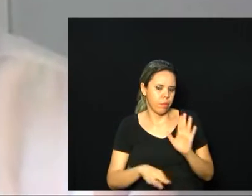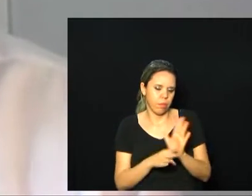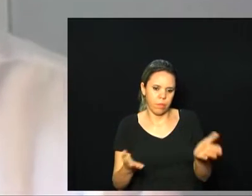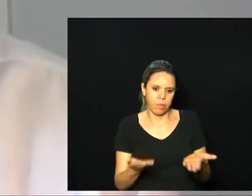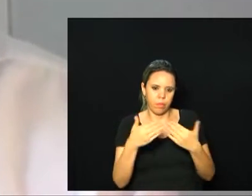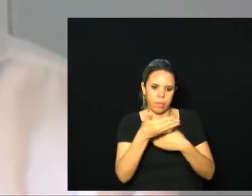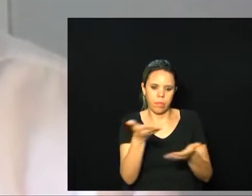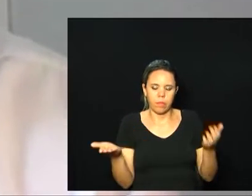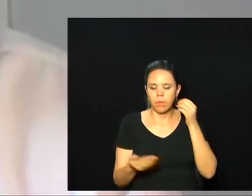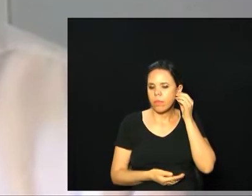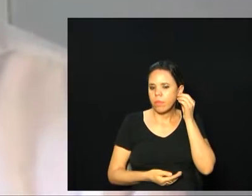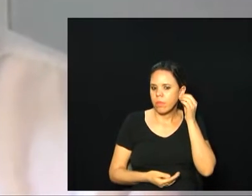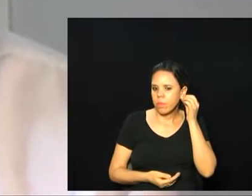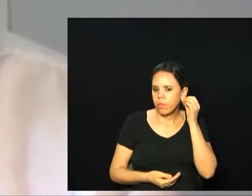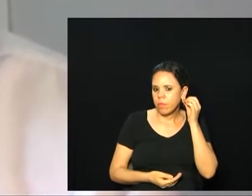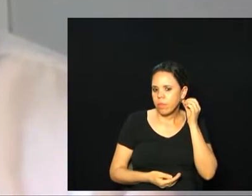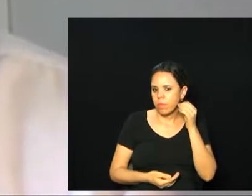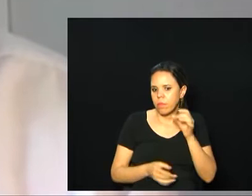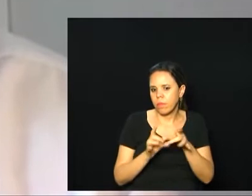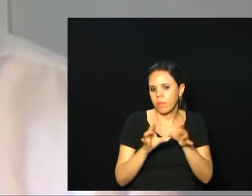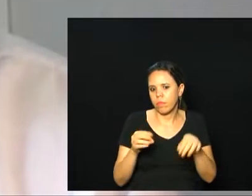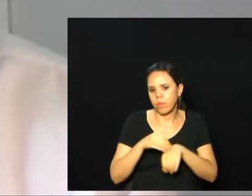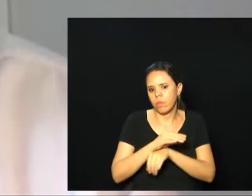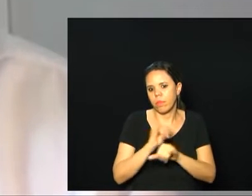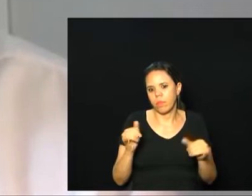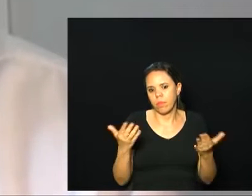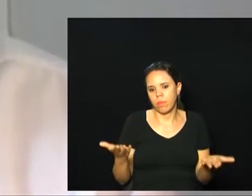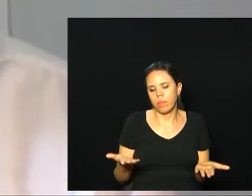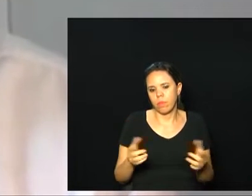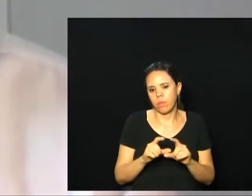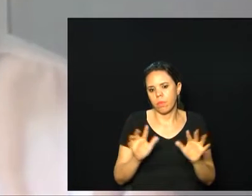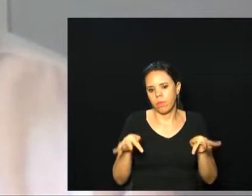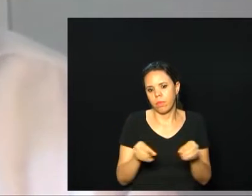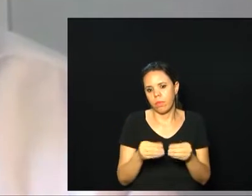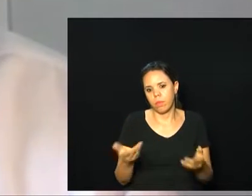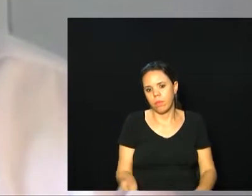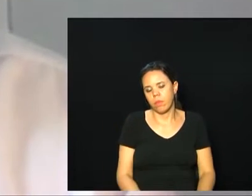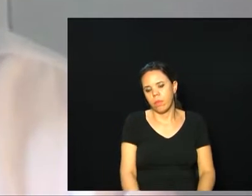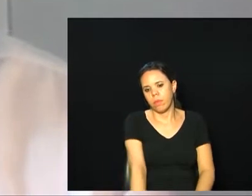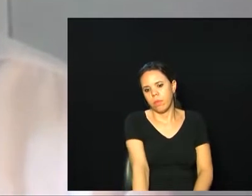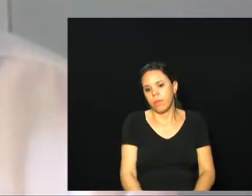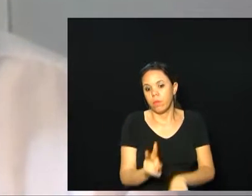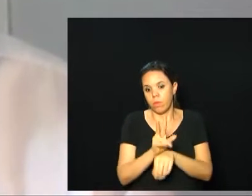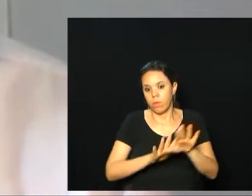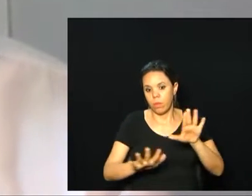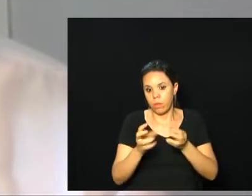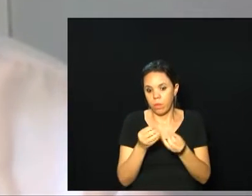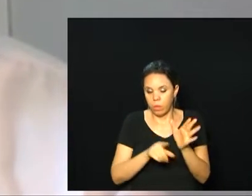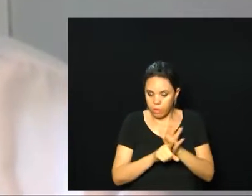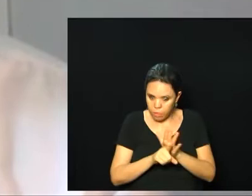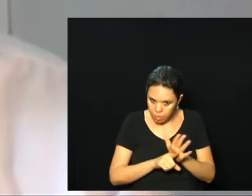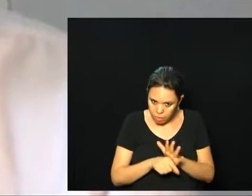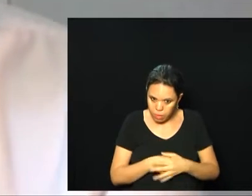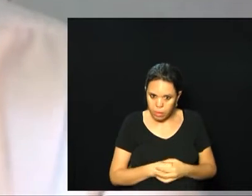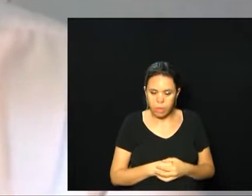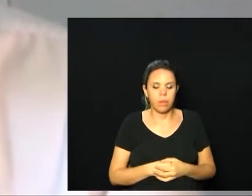mais com vocês aí e se é para deixar alguma coisa como mensagem final, se cuide, se informe